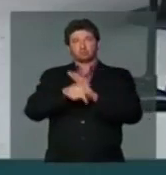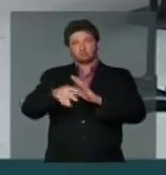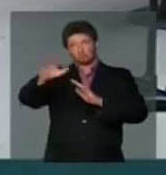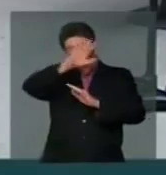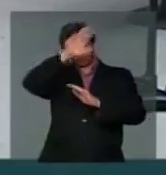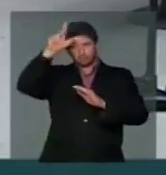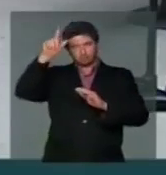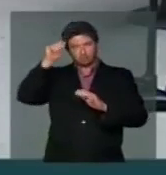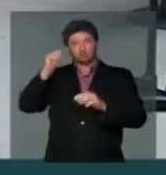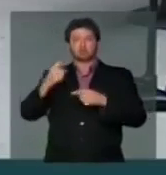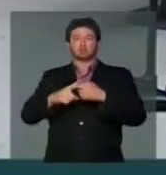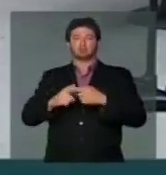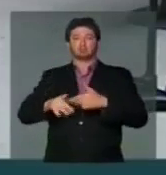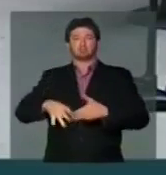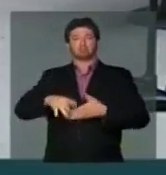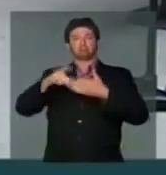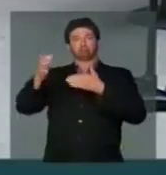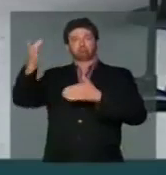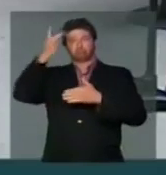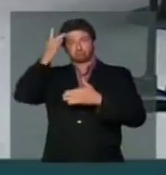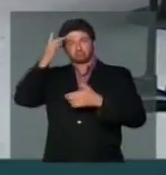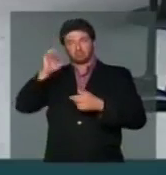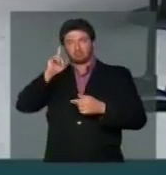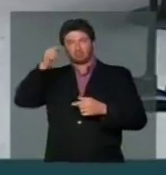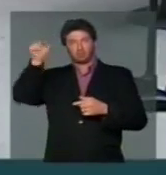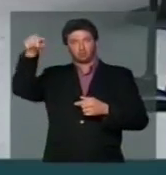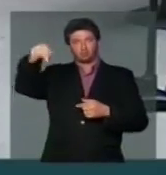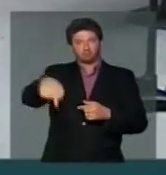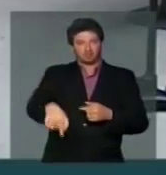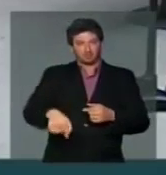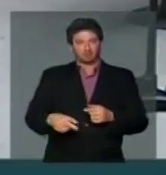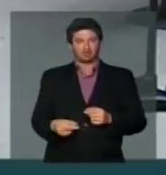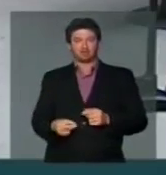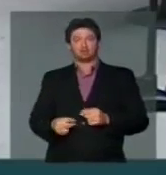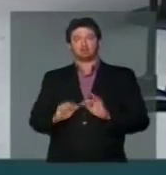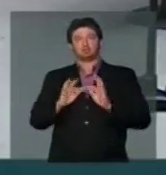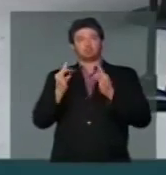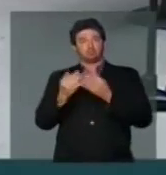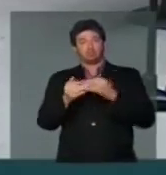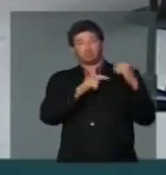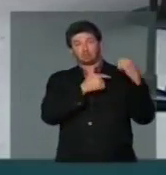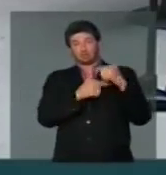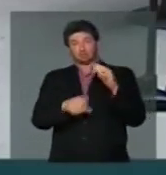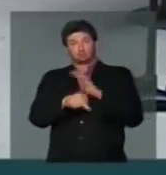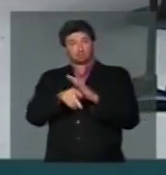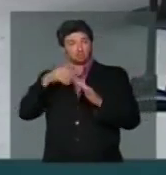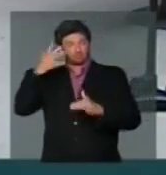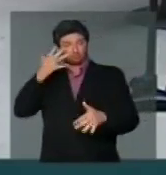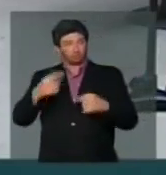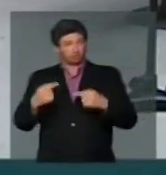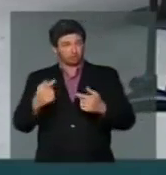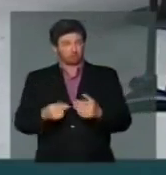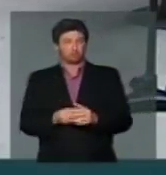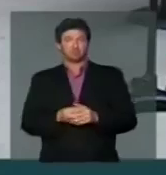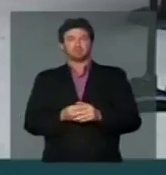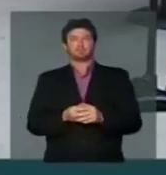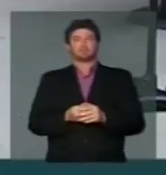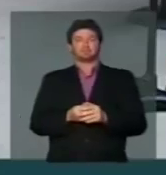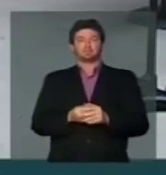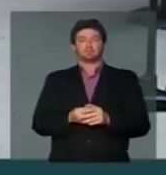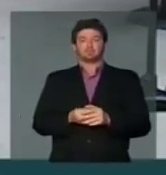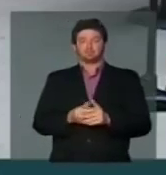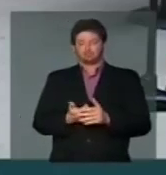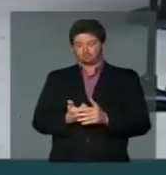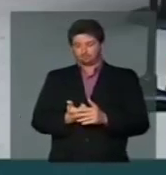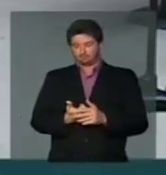Amazonas pelo grande representante que mandou aqui, de uma família tradicionalmente política